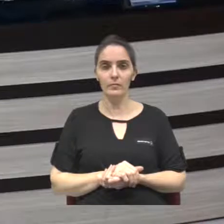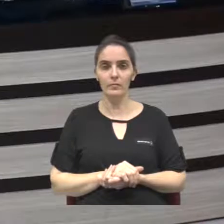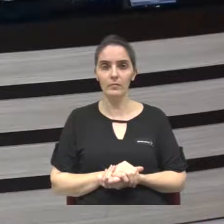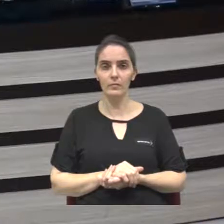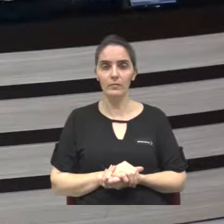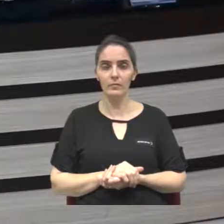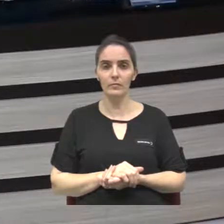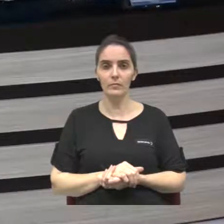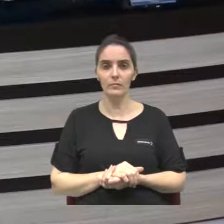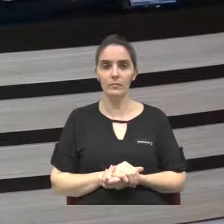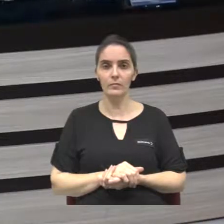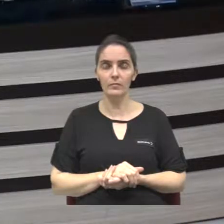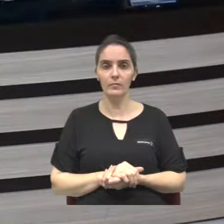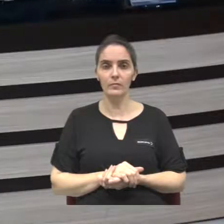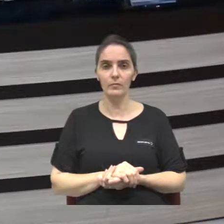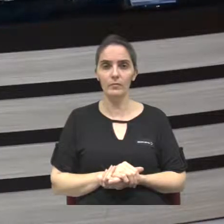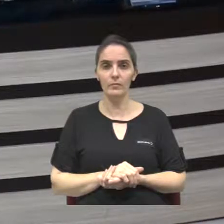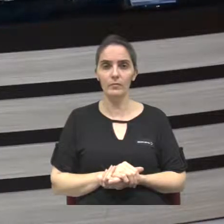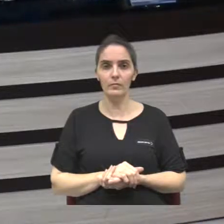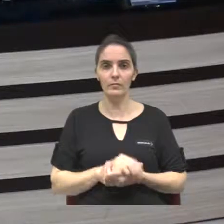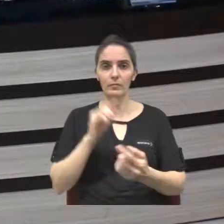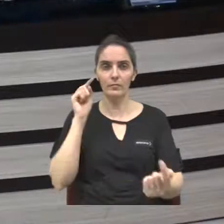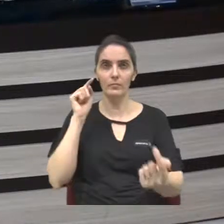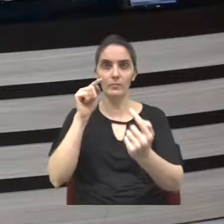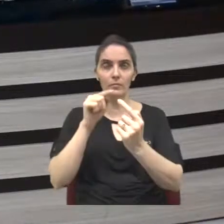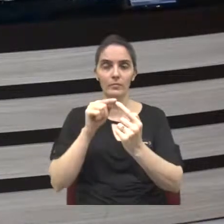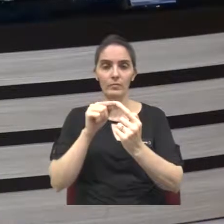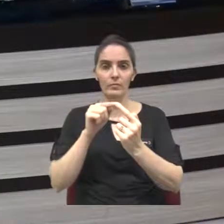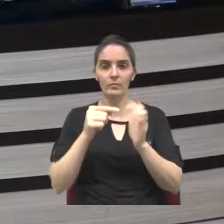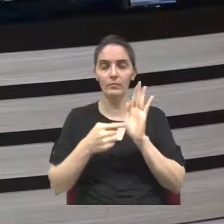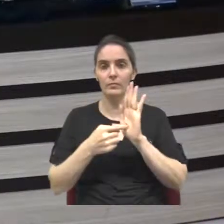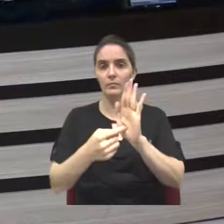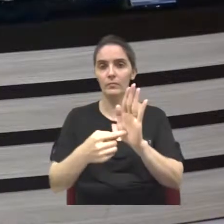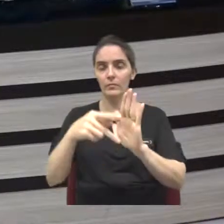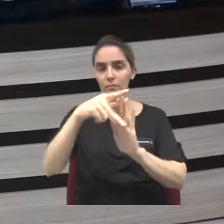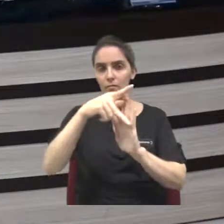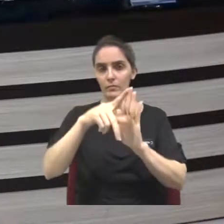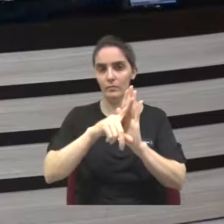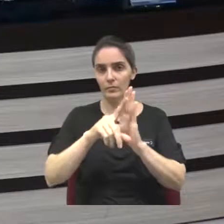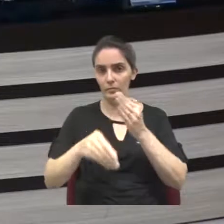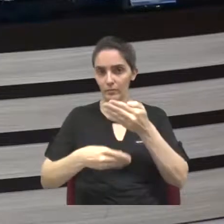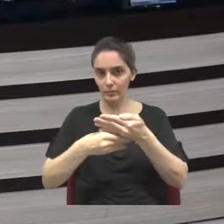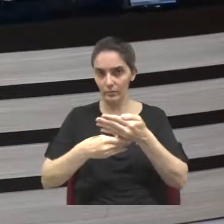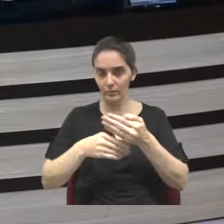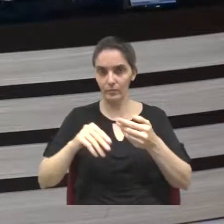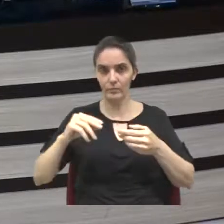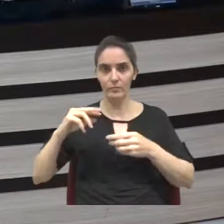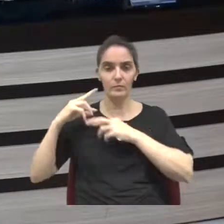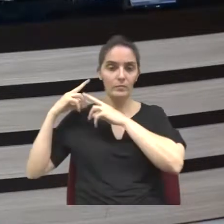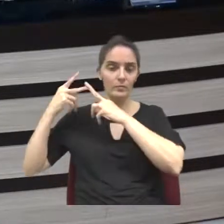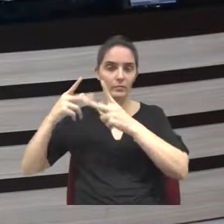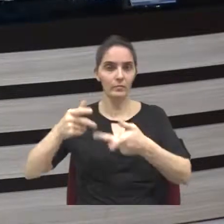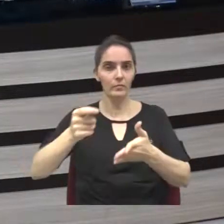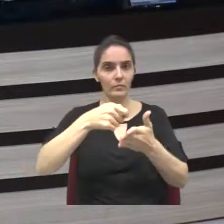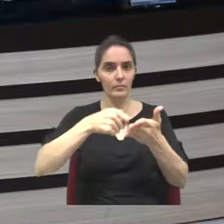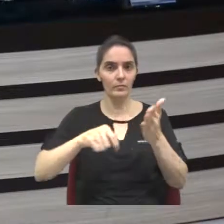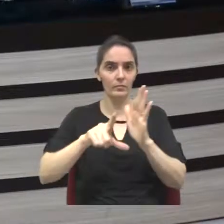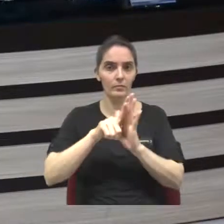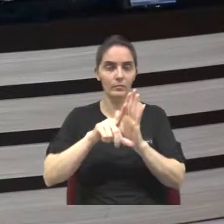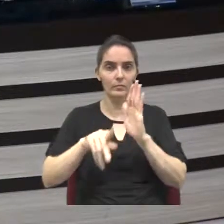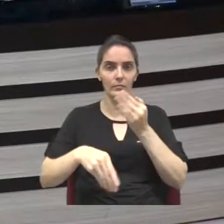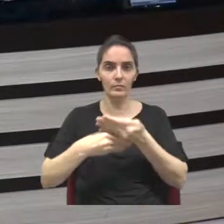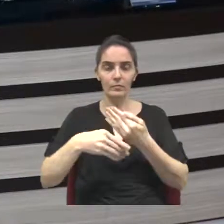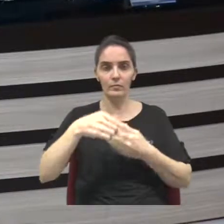Igreja Câmara Municipal, com o objetivo de encaminhar projeto de lei complementar que altera a redação da Lei Complementar 745,